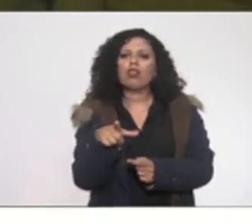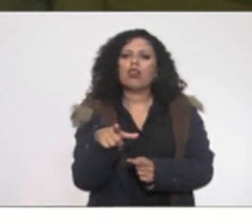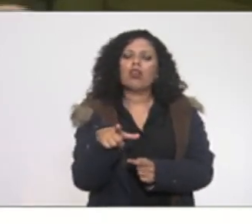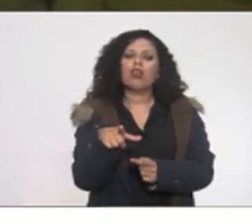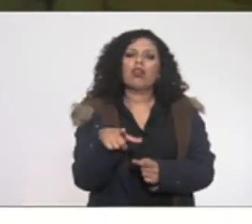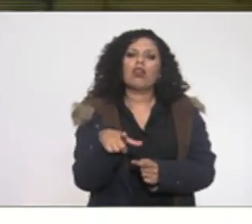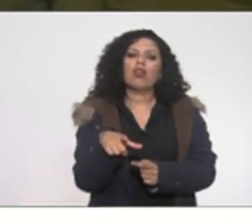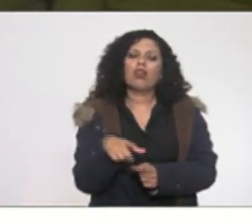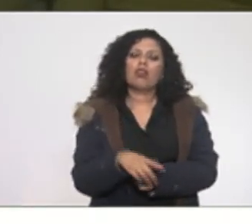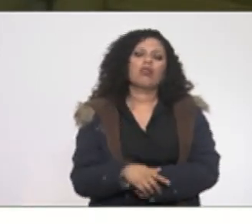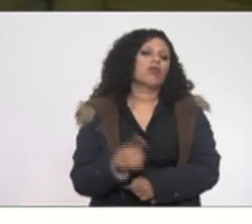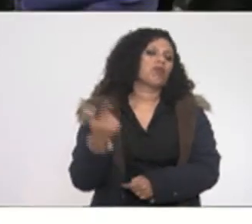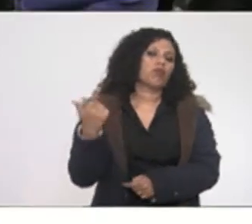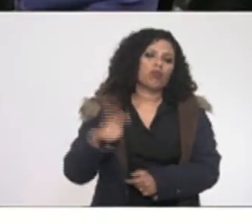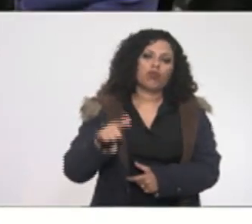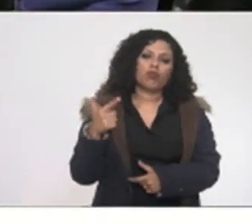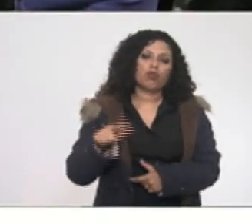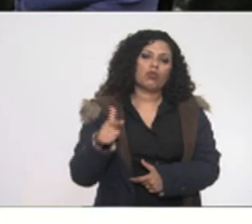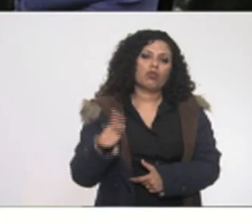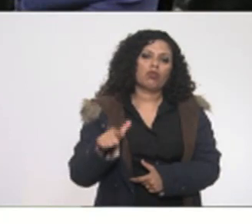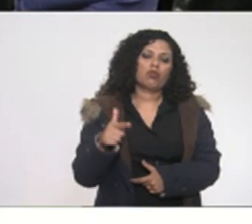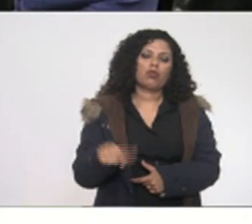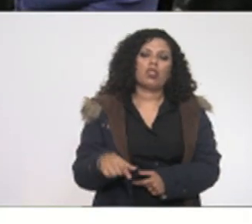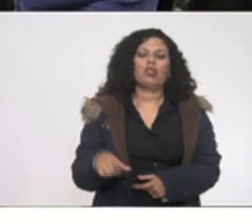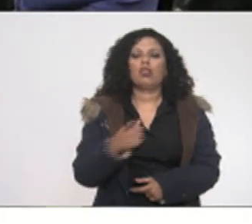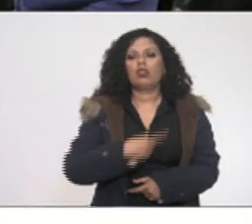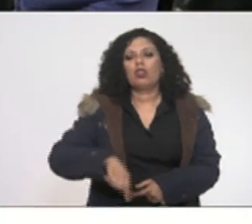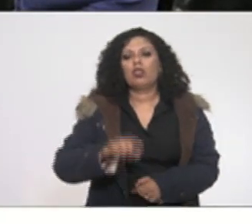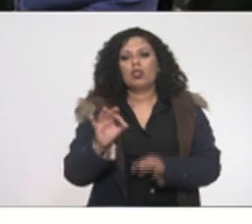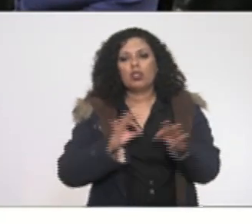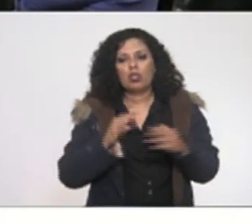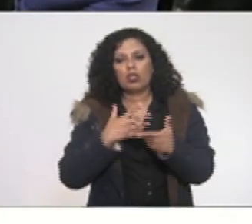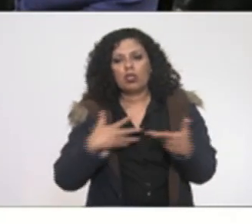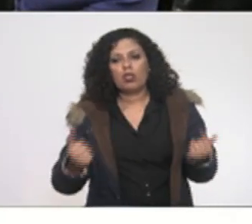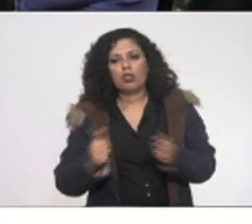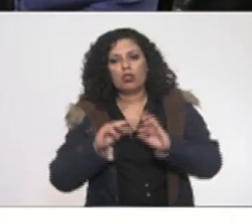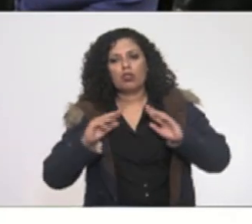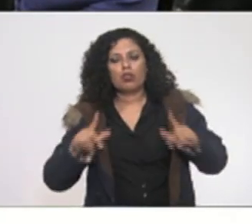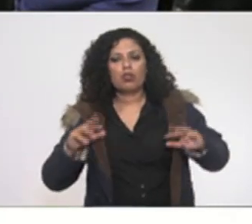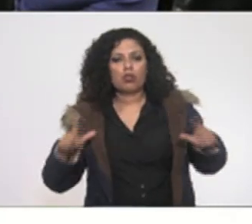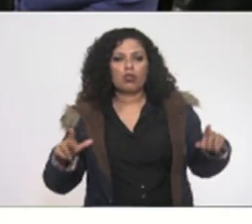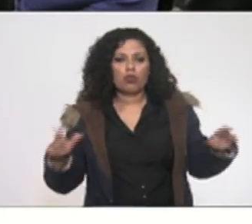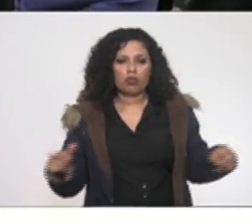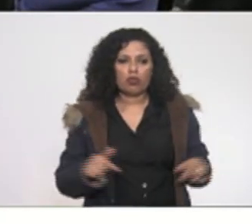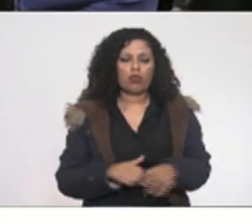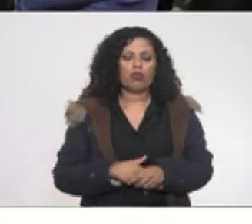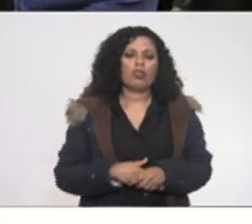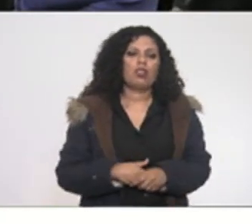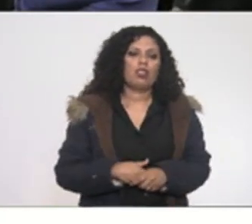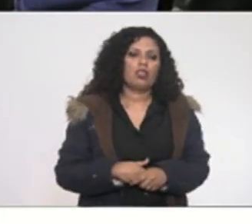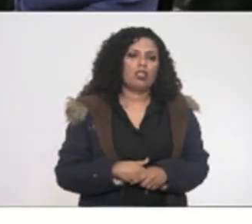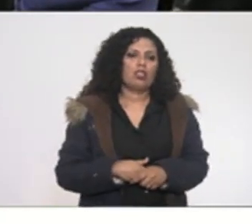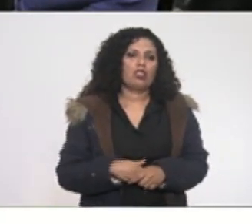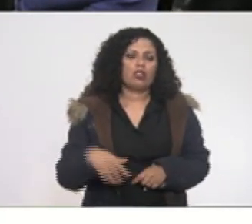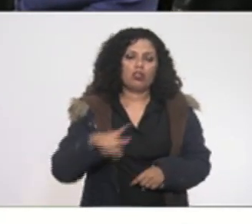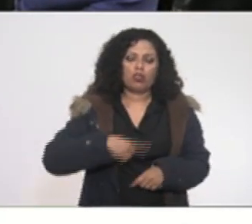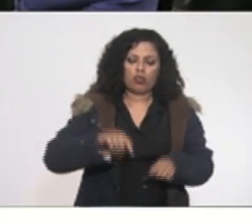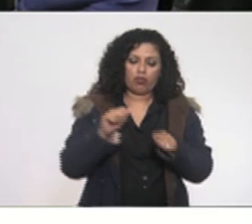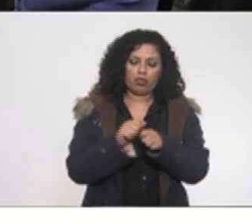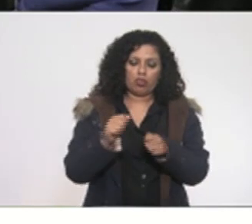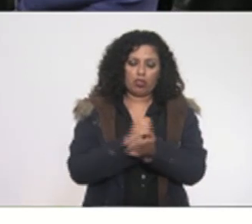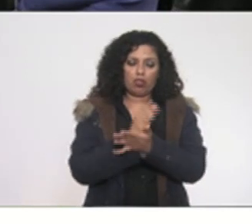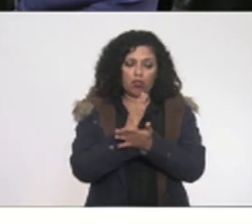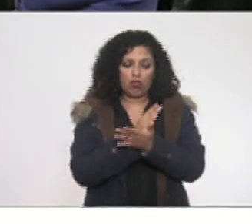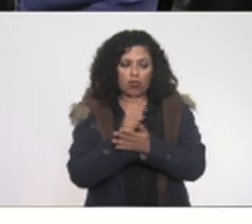obrigações da concessionária? Não, nós não tivemos alguma articulação na época da análise do contrato de concessão. A gente fez algumas